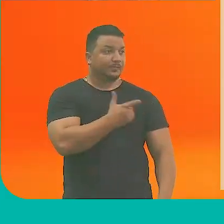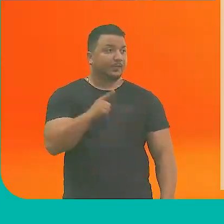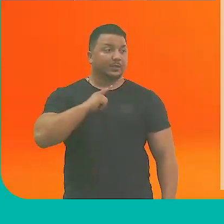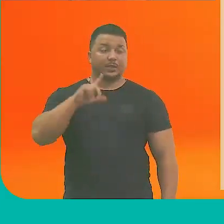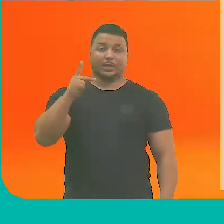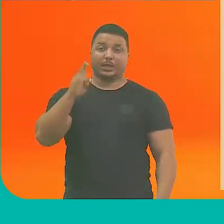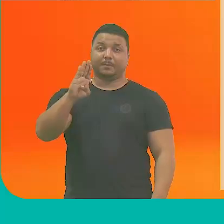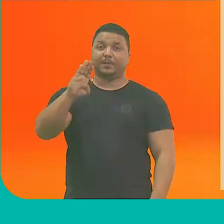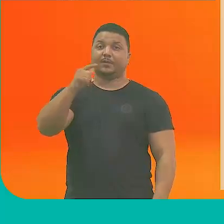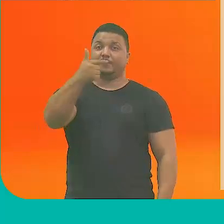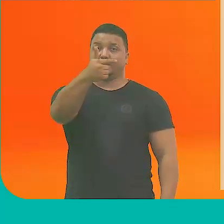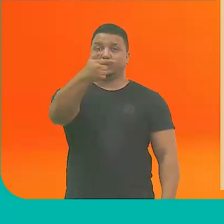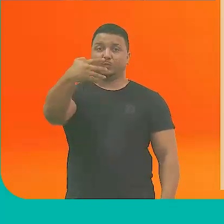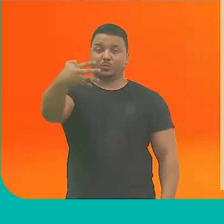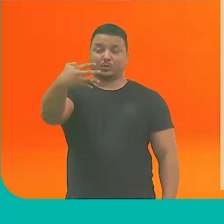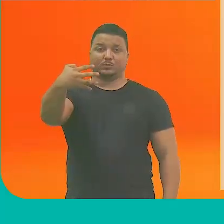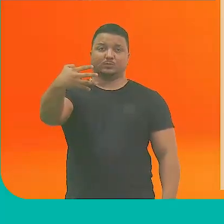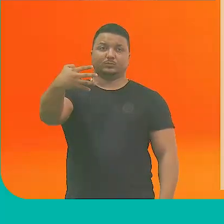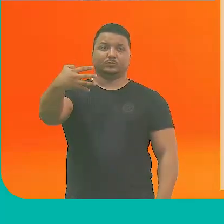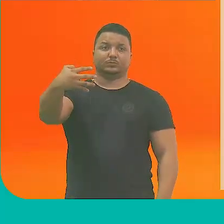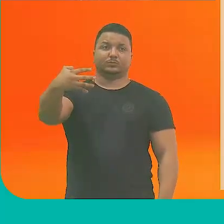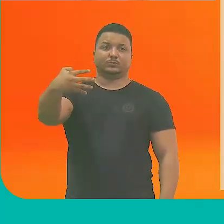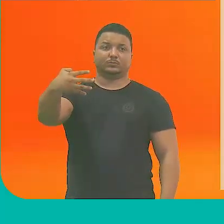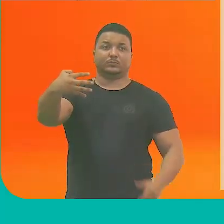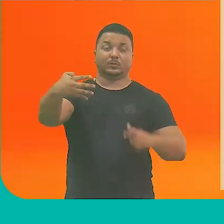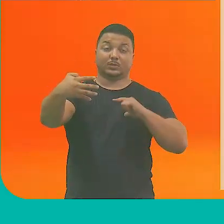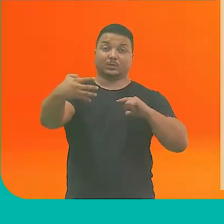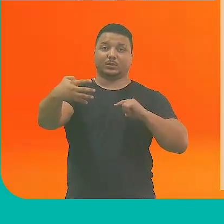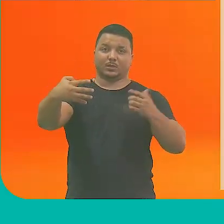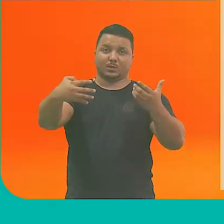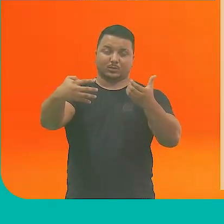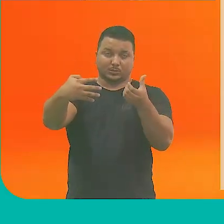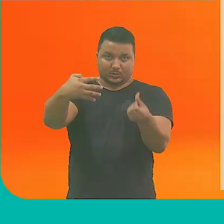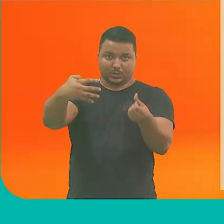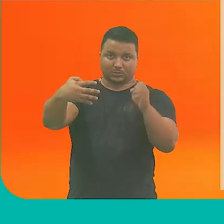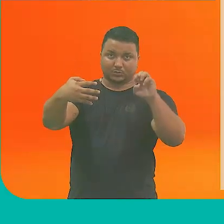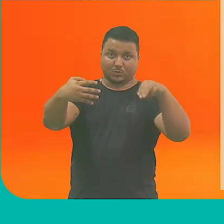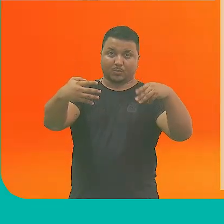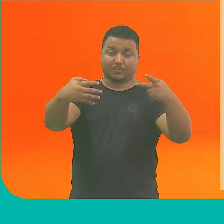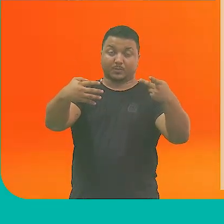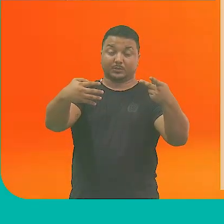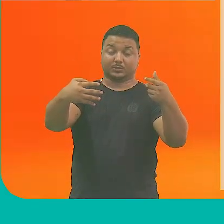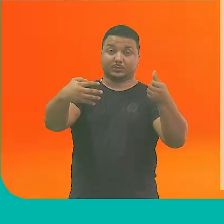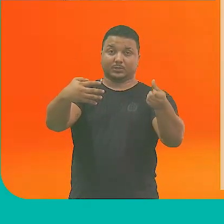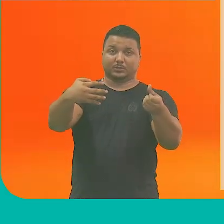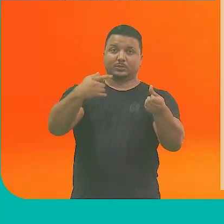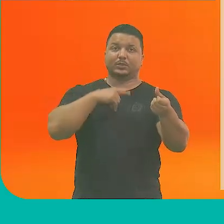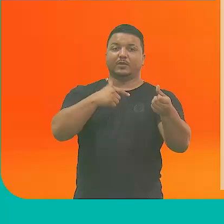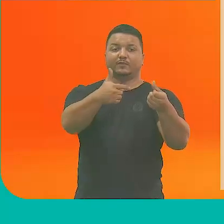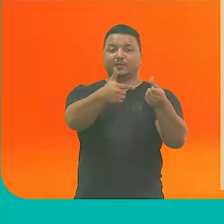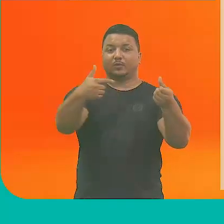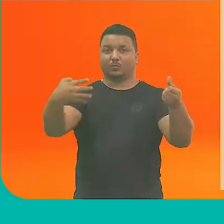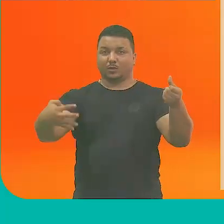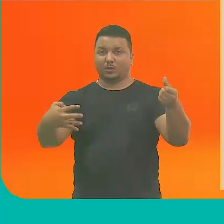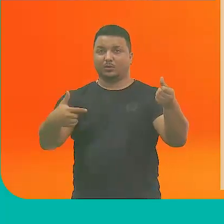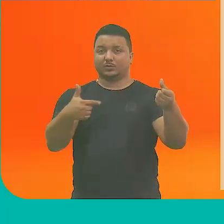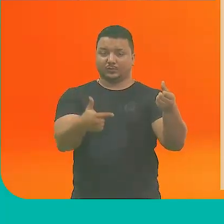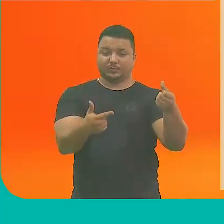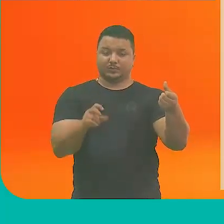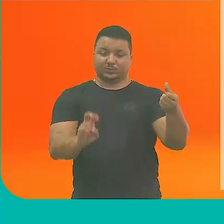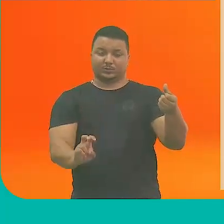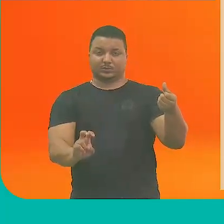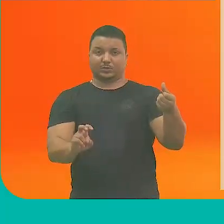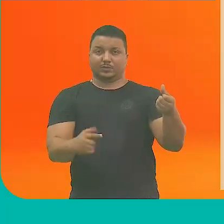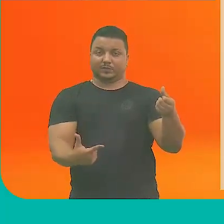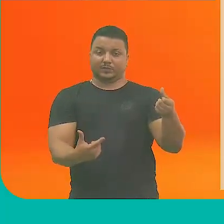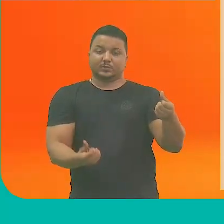habilidade 24, tá, ó, a competência 6, ela tem as habilidades 24, 25